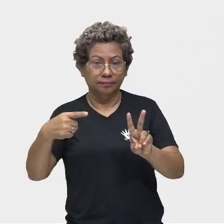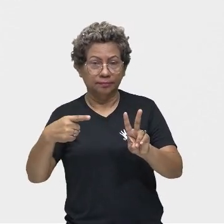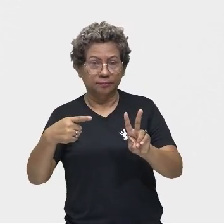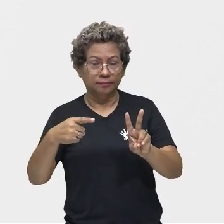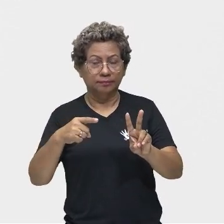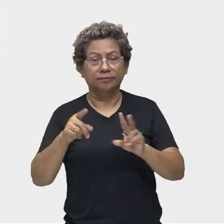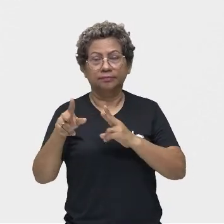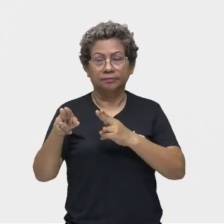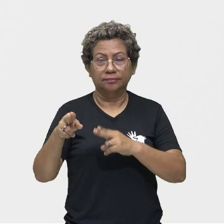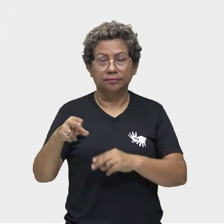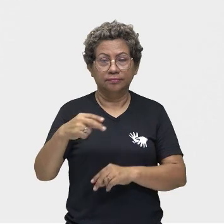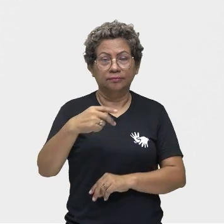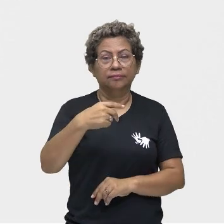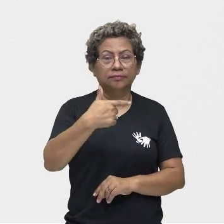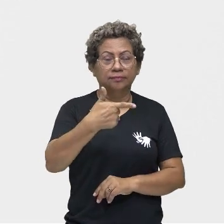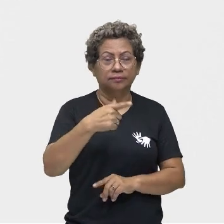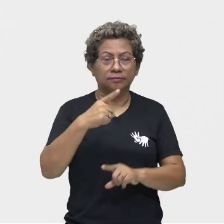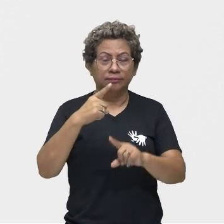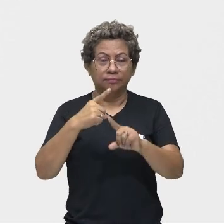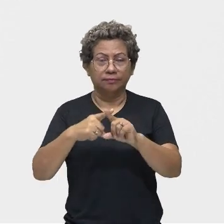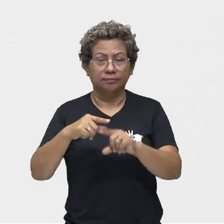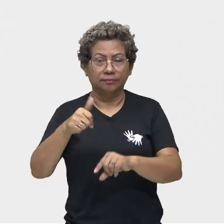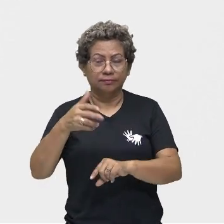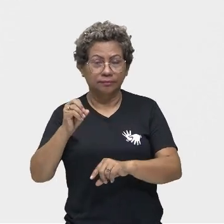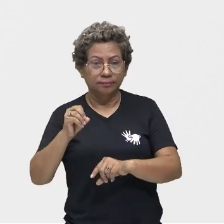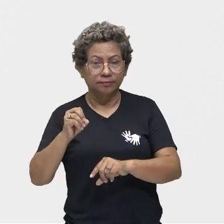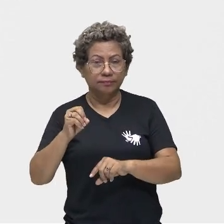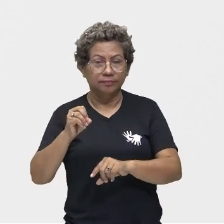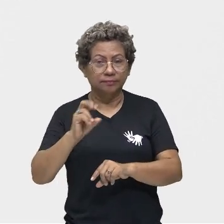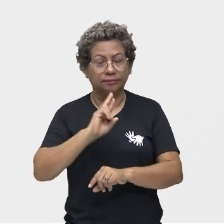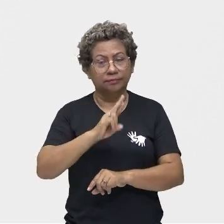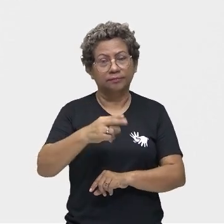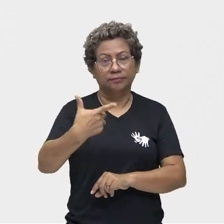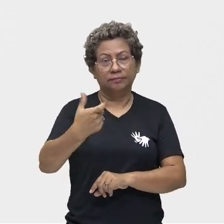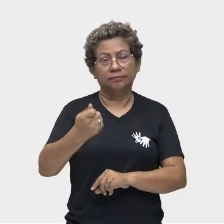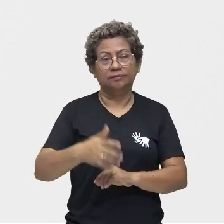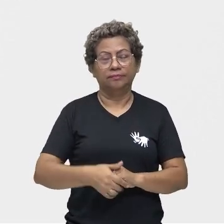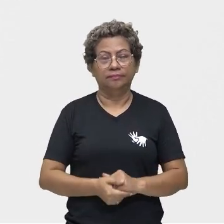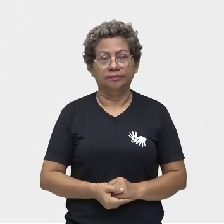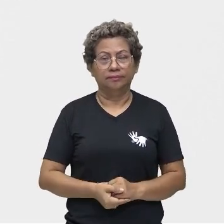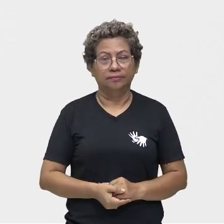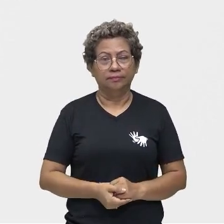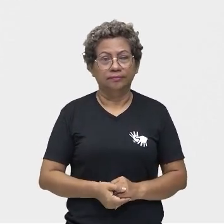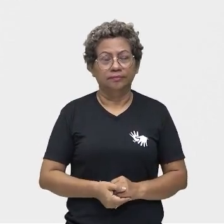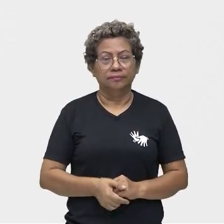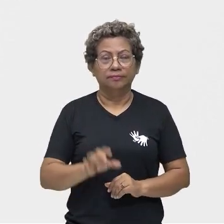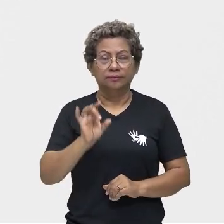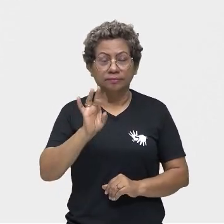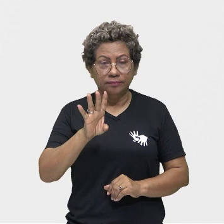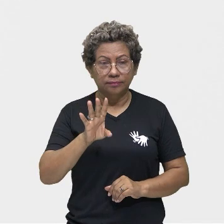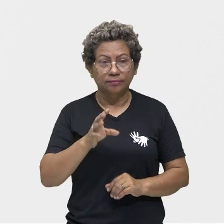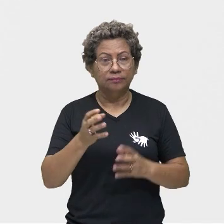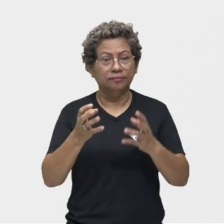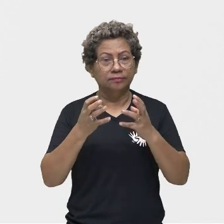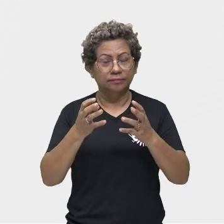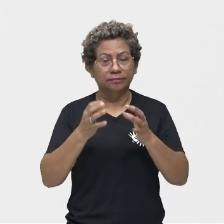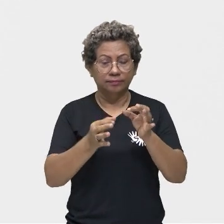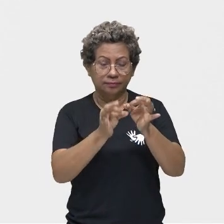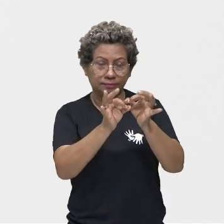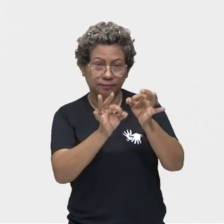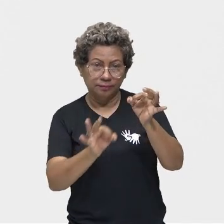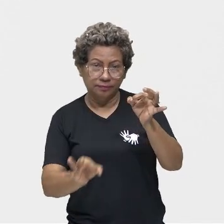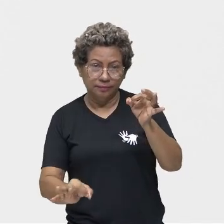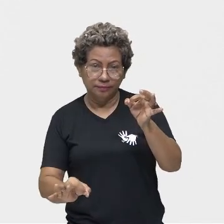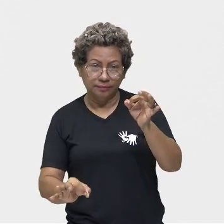10, igual a 20. Então, nós encontramos o valor de A. Só que a imagem aqui pede essa distância aqui,